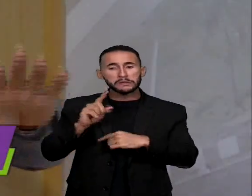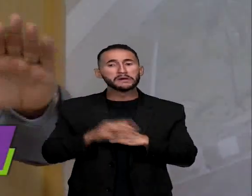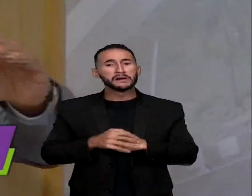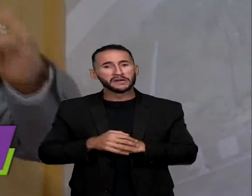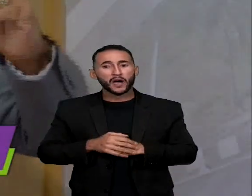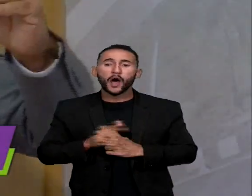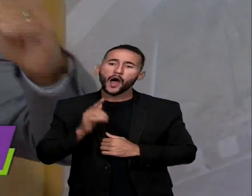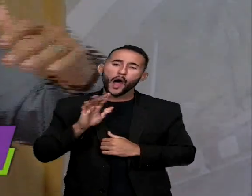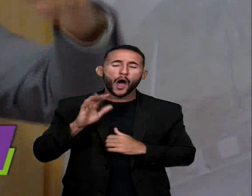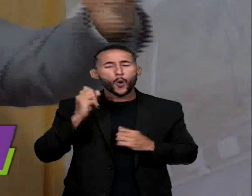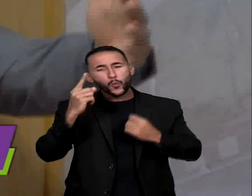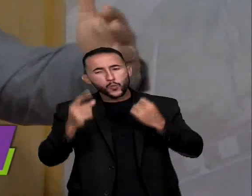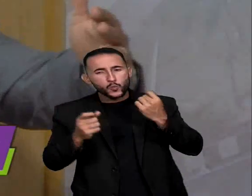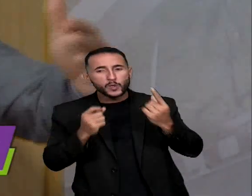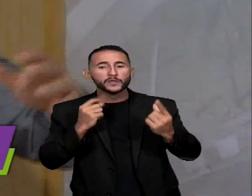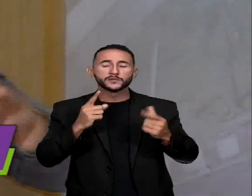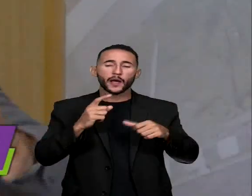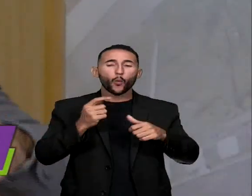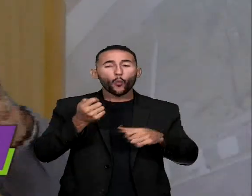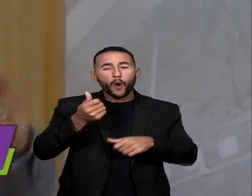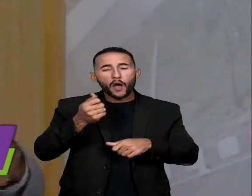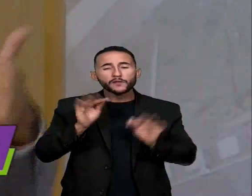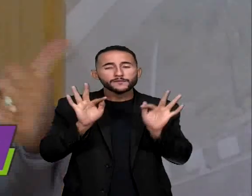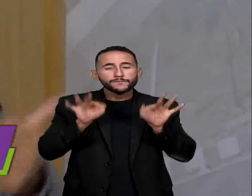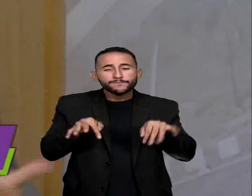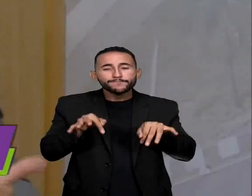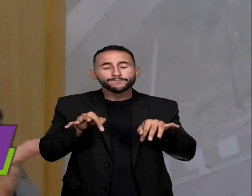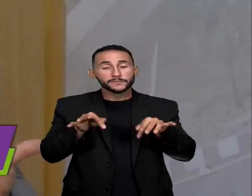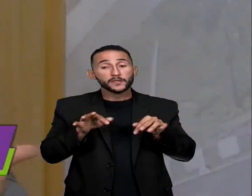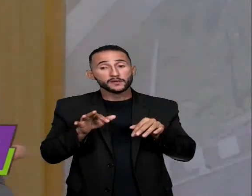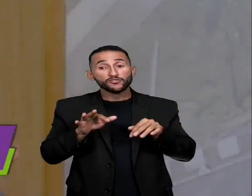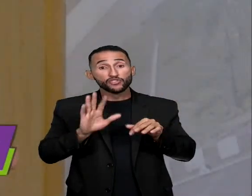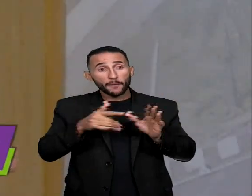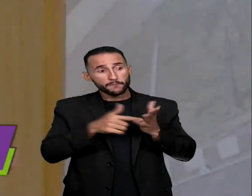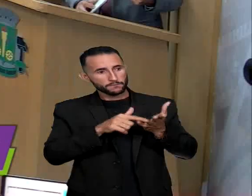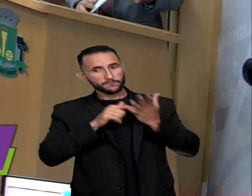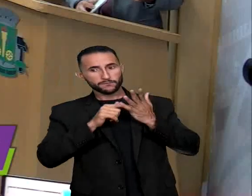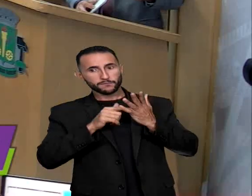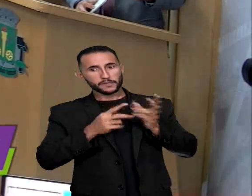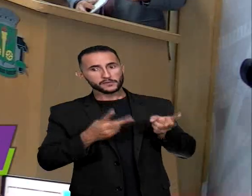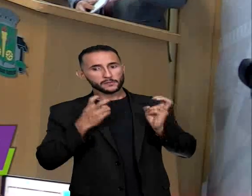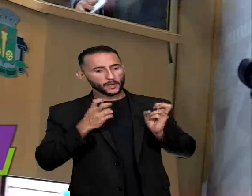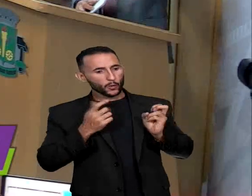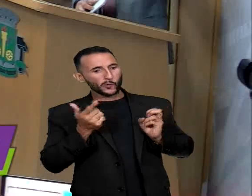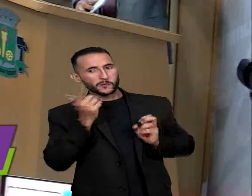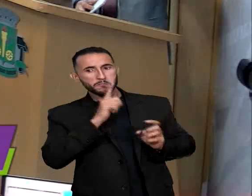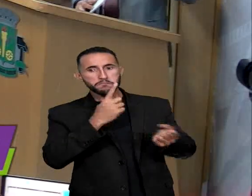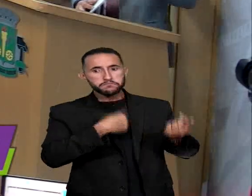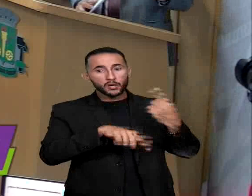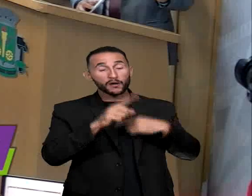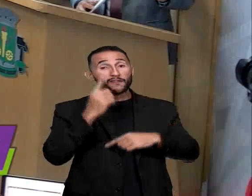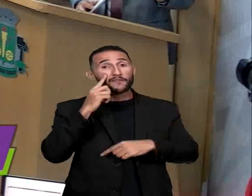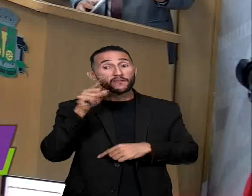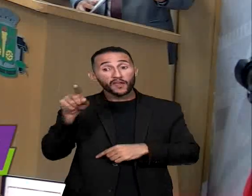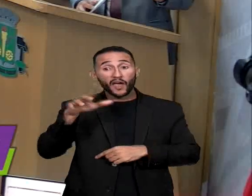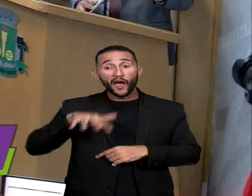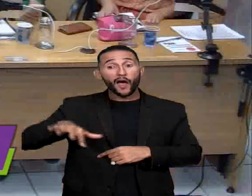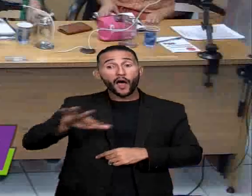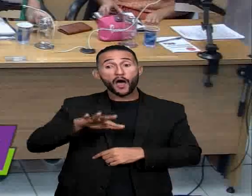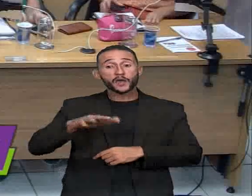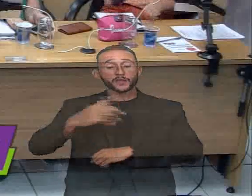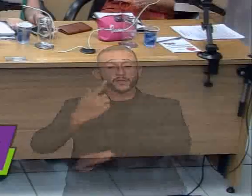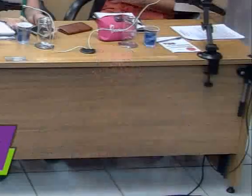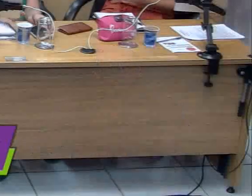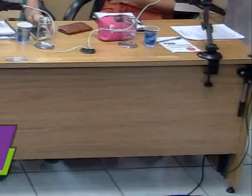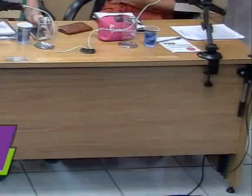em fase praticamente final já também começam a dar bons resultados vejam vocês aquela região de Quitaúna